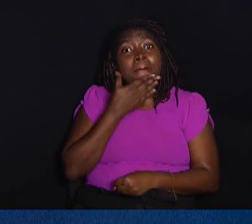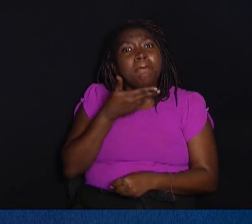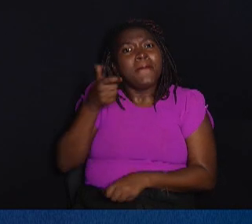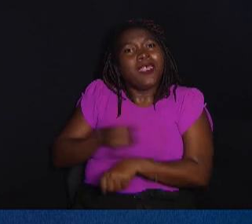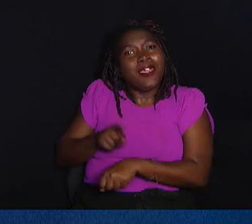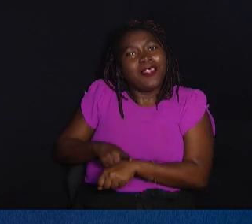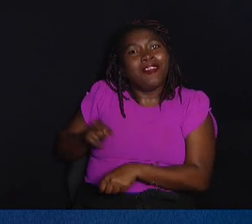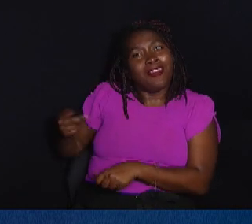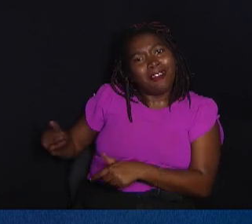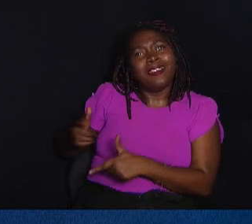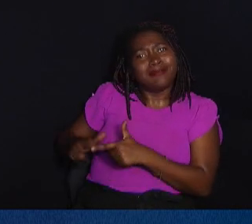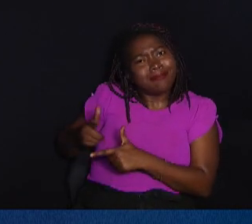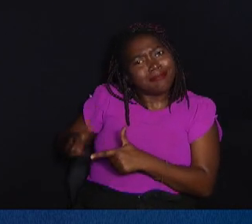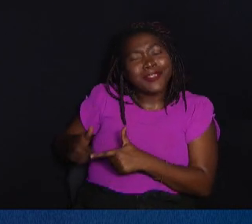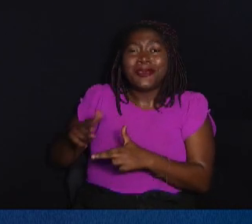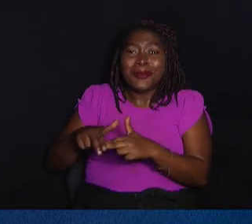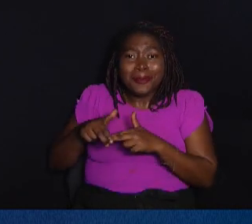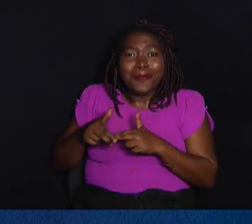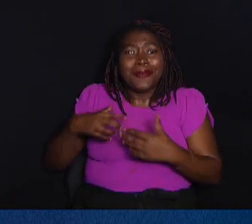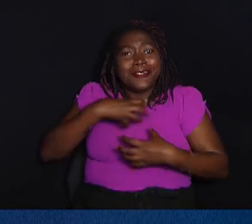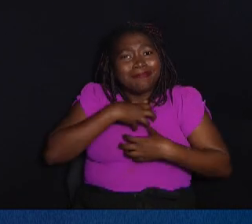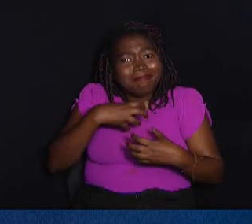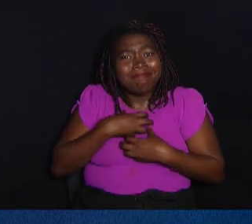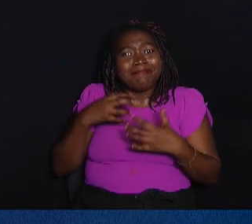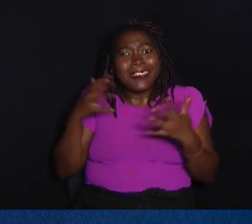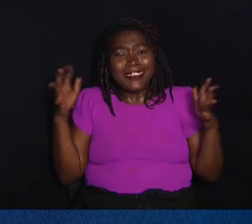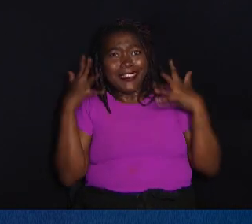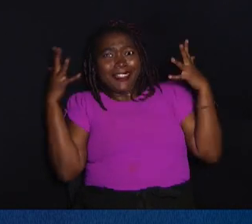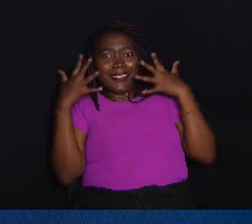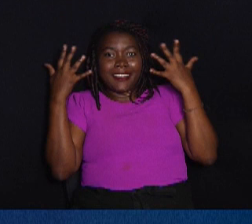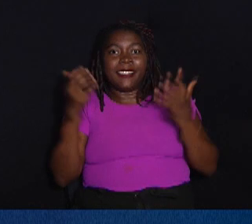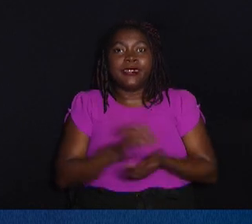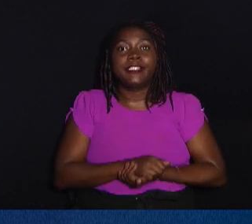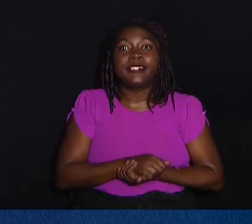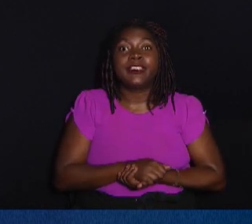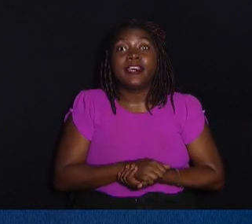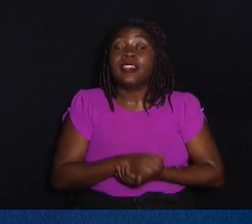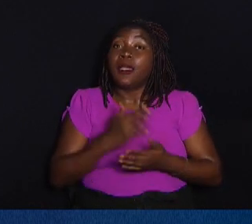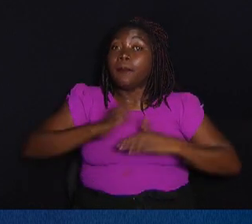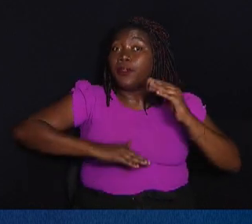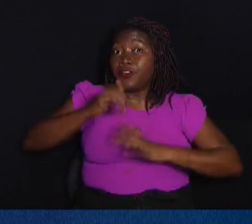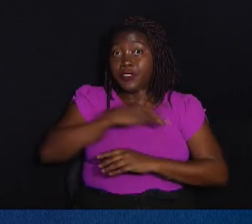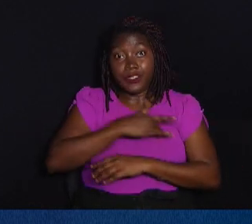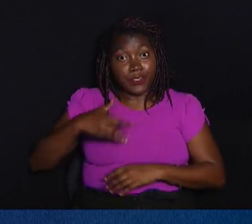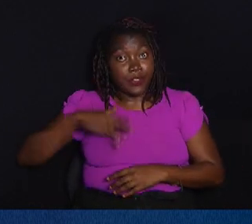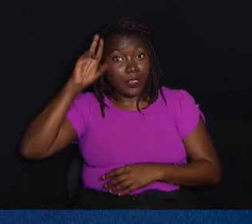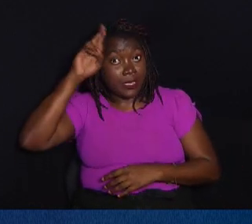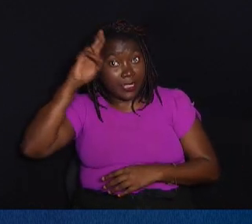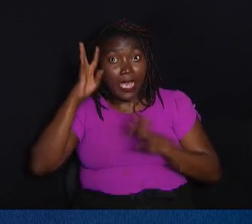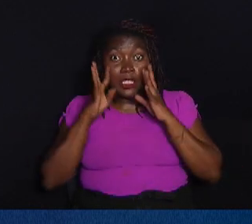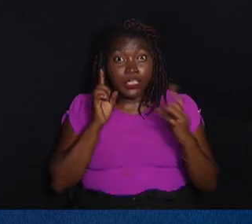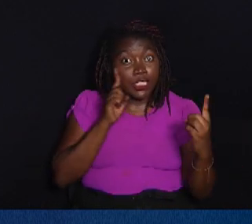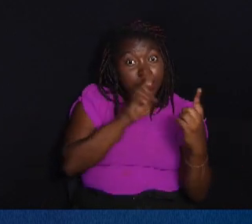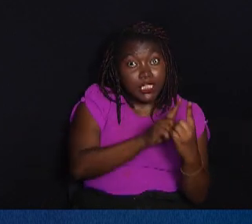de crise gerados pelos efeitos de uma superestimulação sensorial Os Profissionais de Saúde responsáveis pelo atendimento